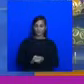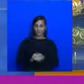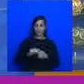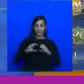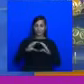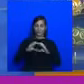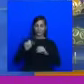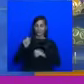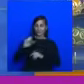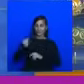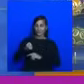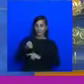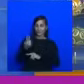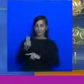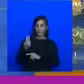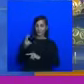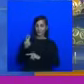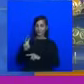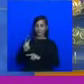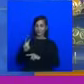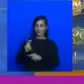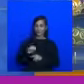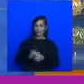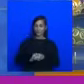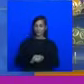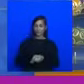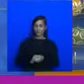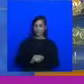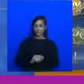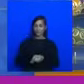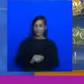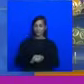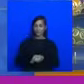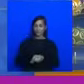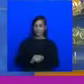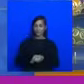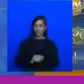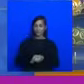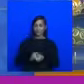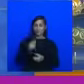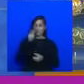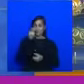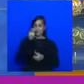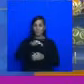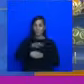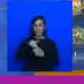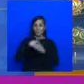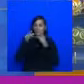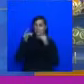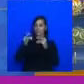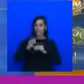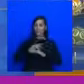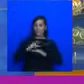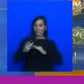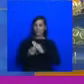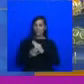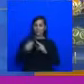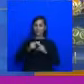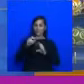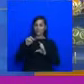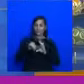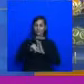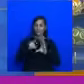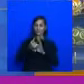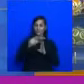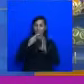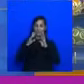Bola azul 25, azul número 25. Você de olho em cada detalhe por meio dos perfis da Caixa e